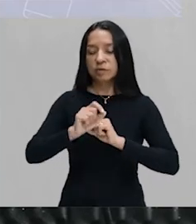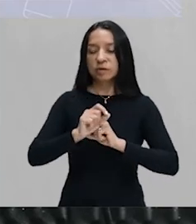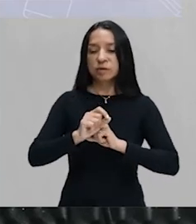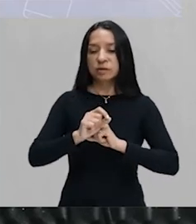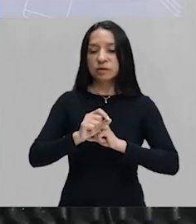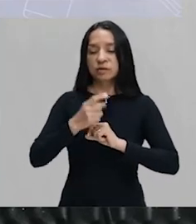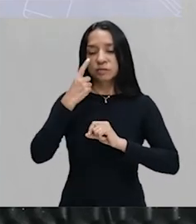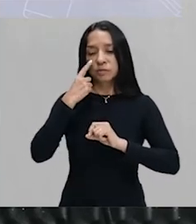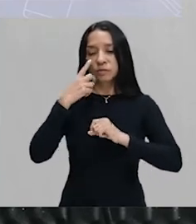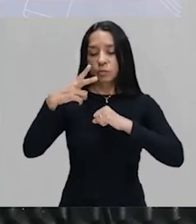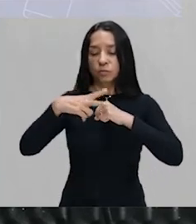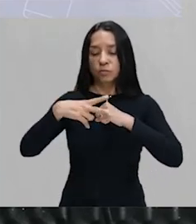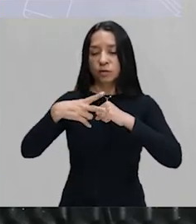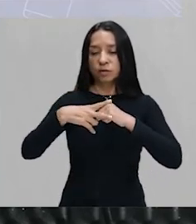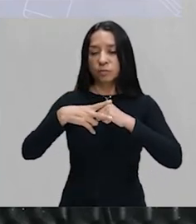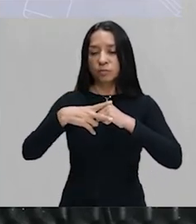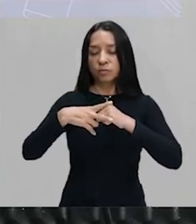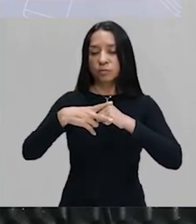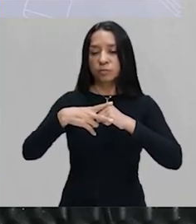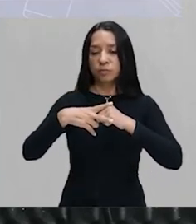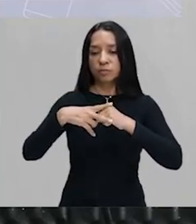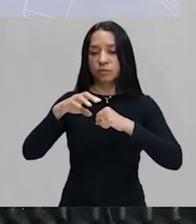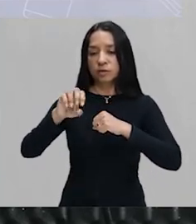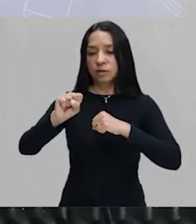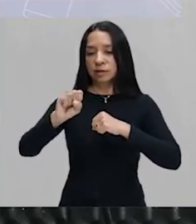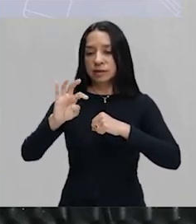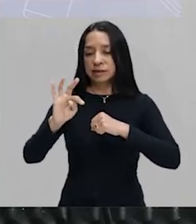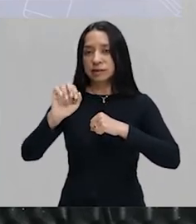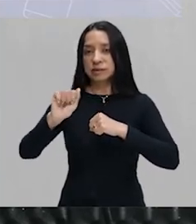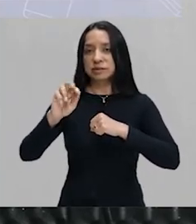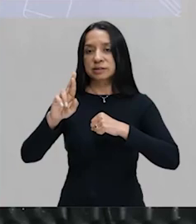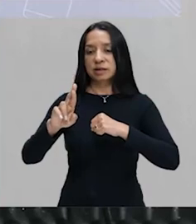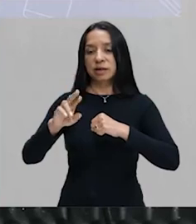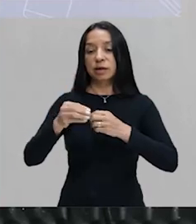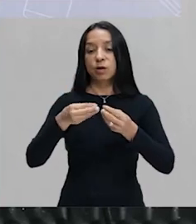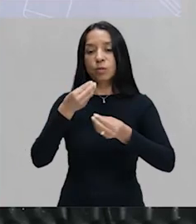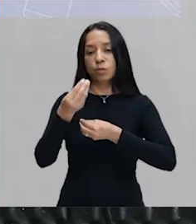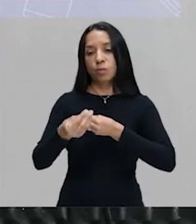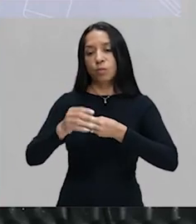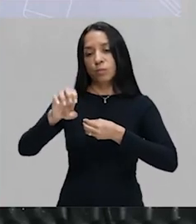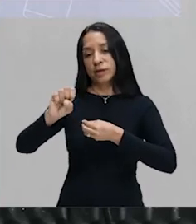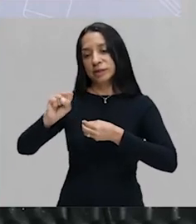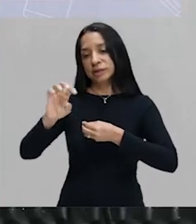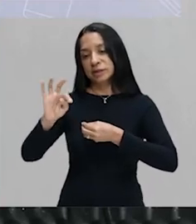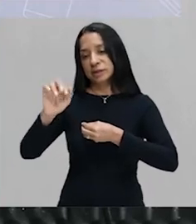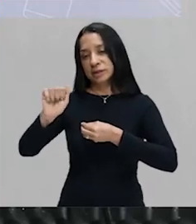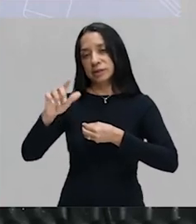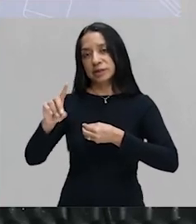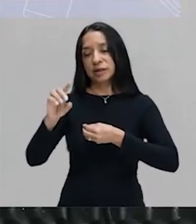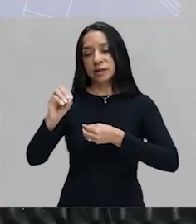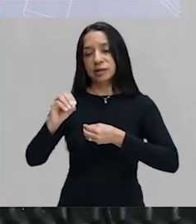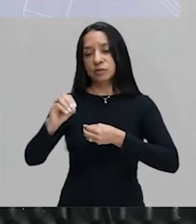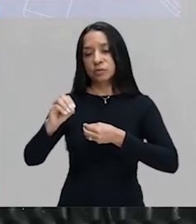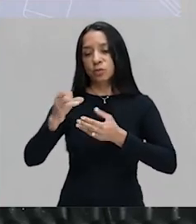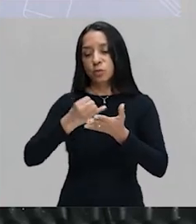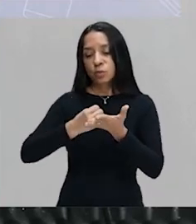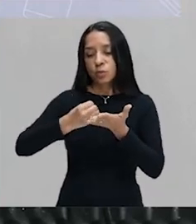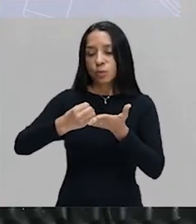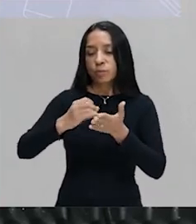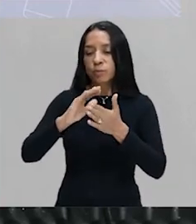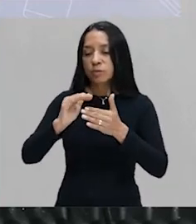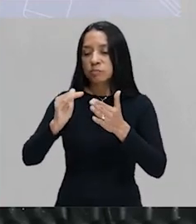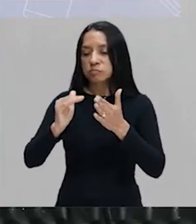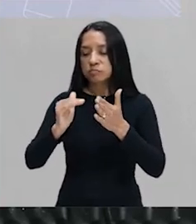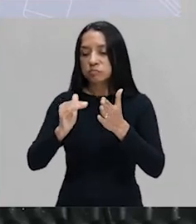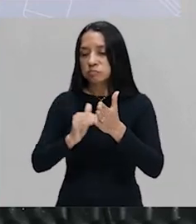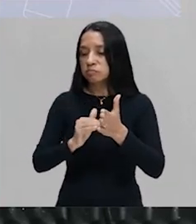meu verbo estar conjugado como estado do início ao final. O que vai mudar é o meu